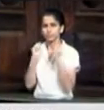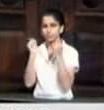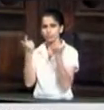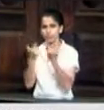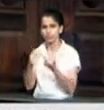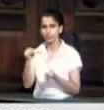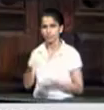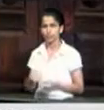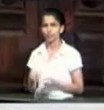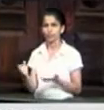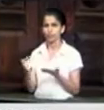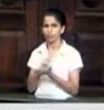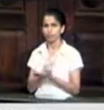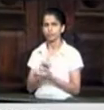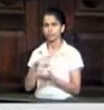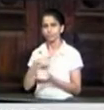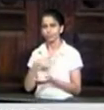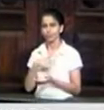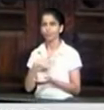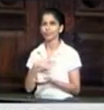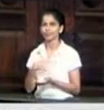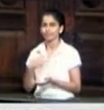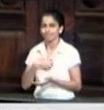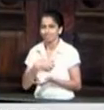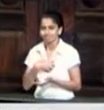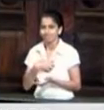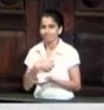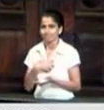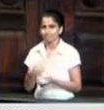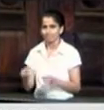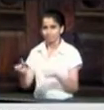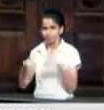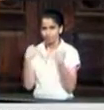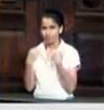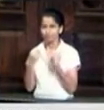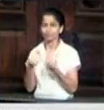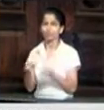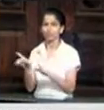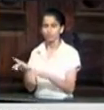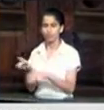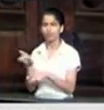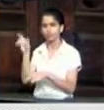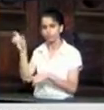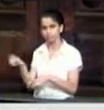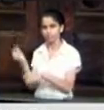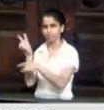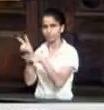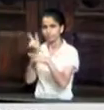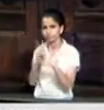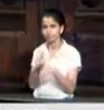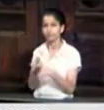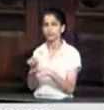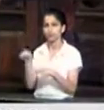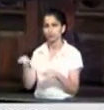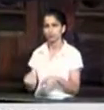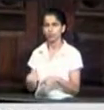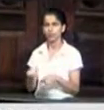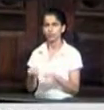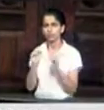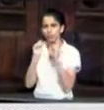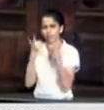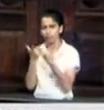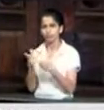que foi ofendido. Vamos proteger a integridade deste indivíduo que merece desta casa